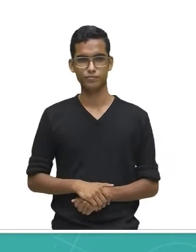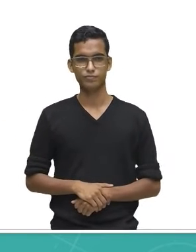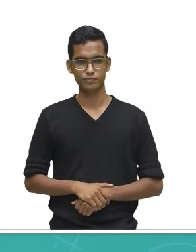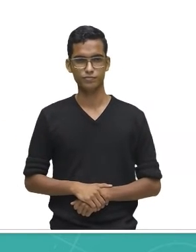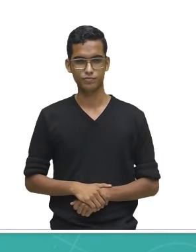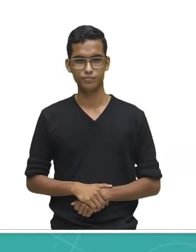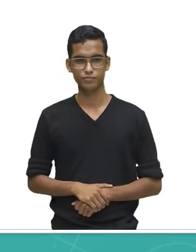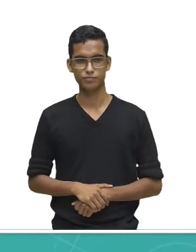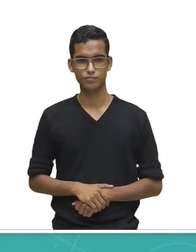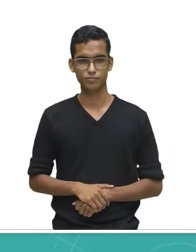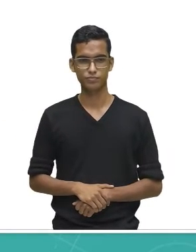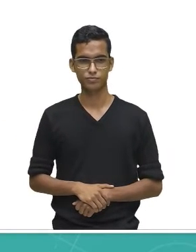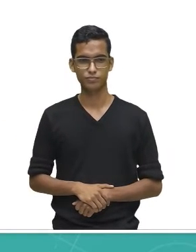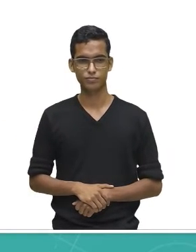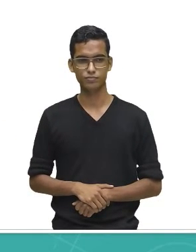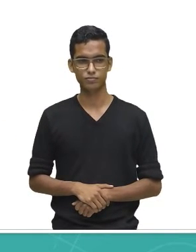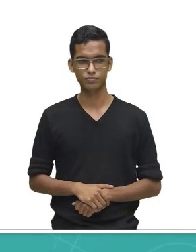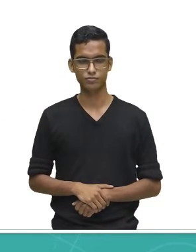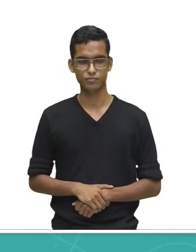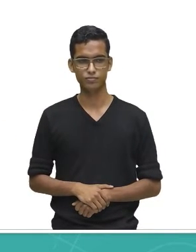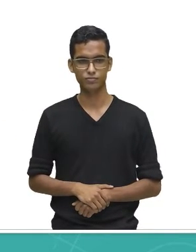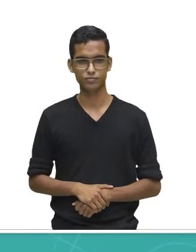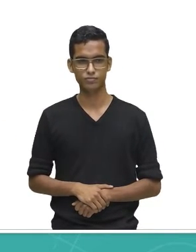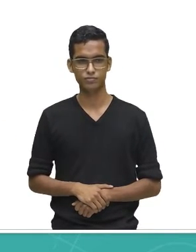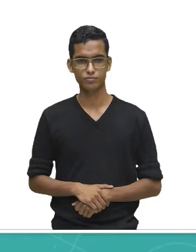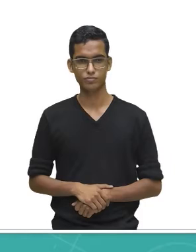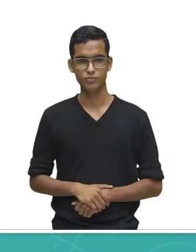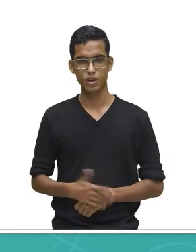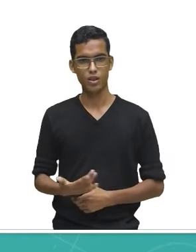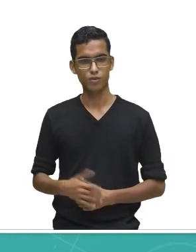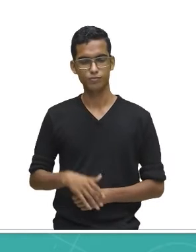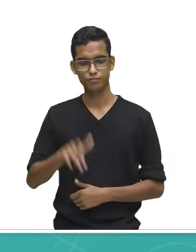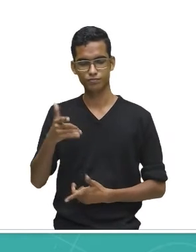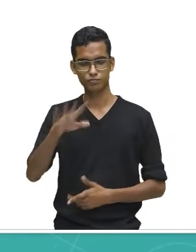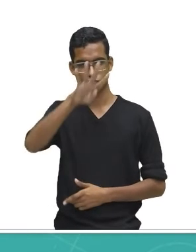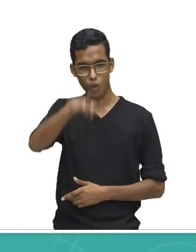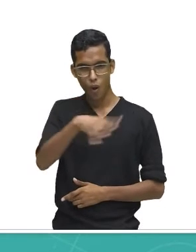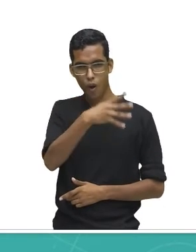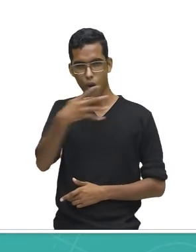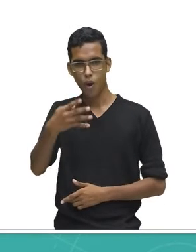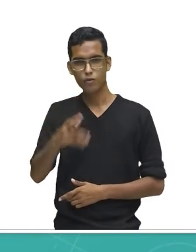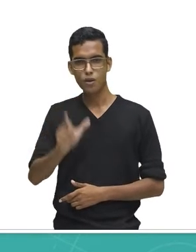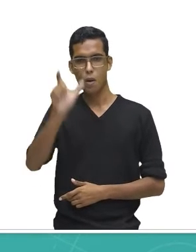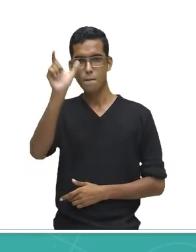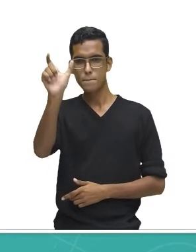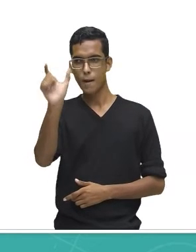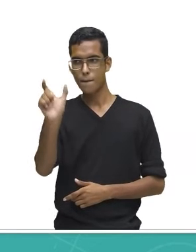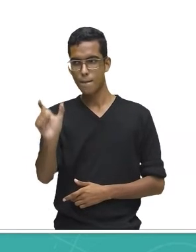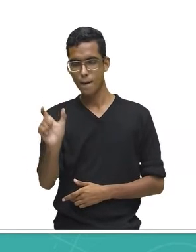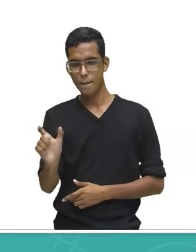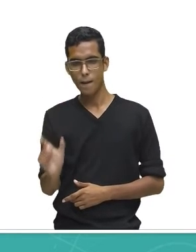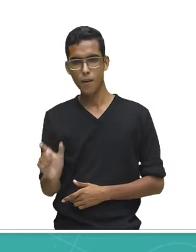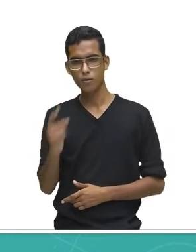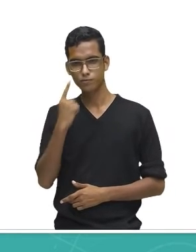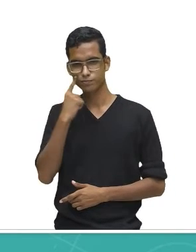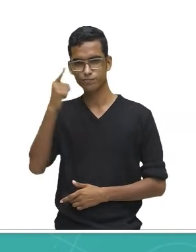na pronúncia das pessoas. Então, bebedor, por exemplo. Tem gente que diz bebedor ao invés